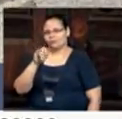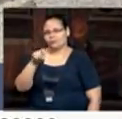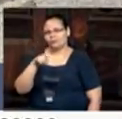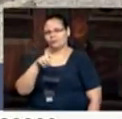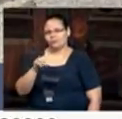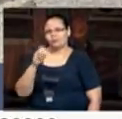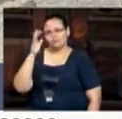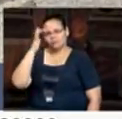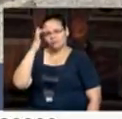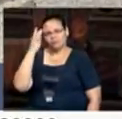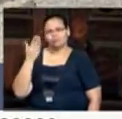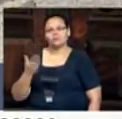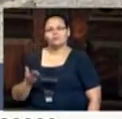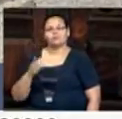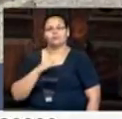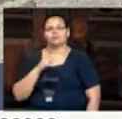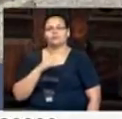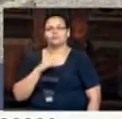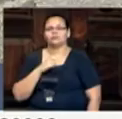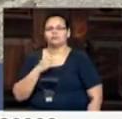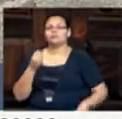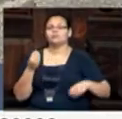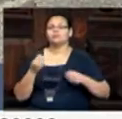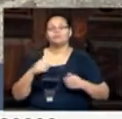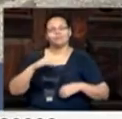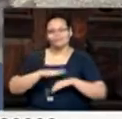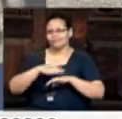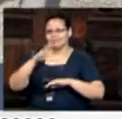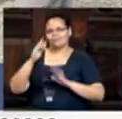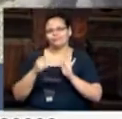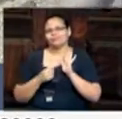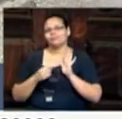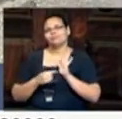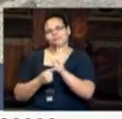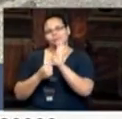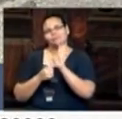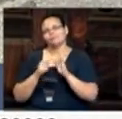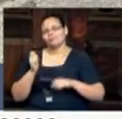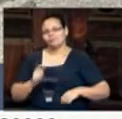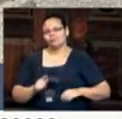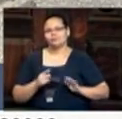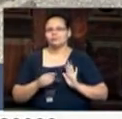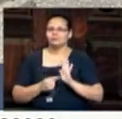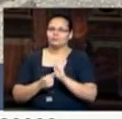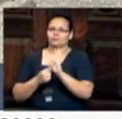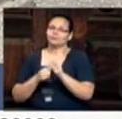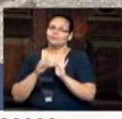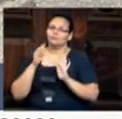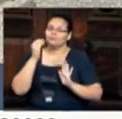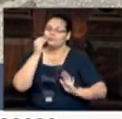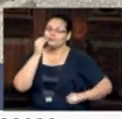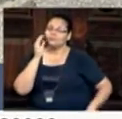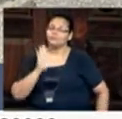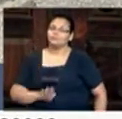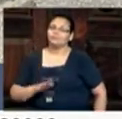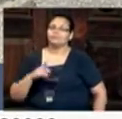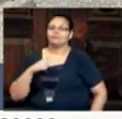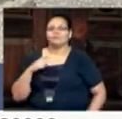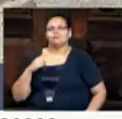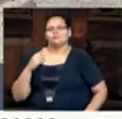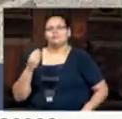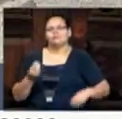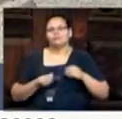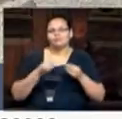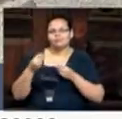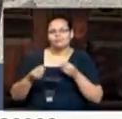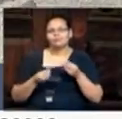que ele tinha mais a apresentar do que apresentou, mas, infelizmente, o nível de